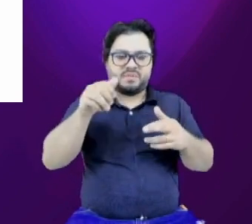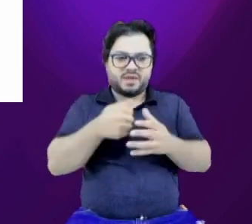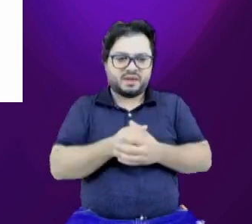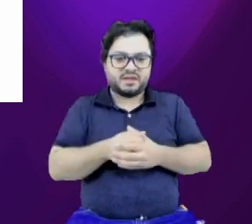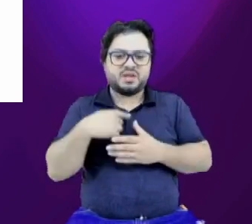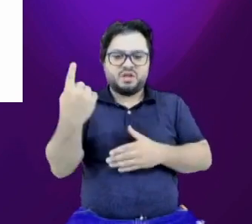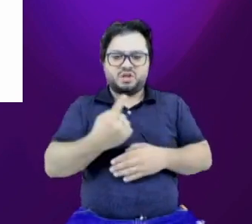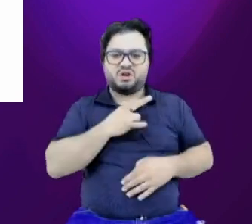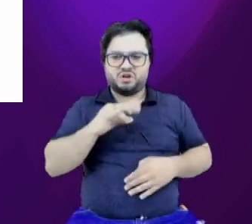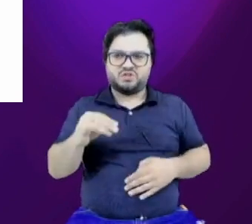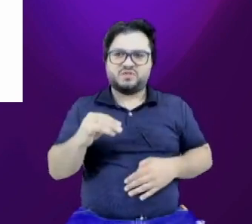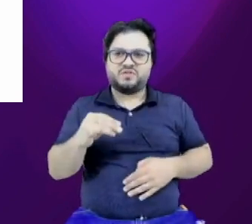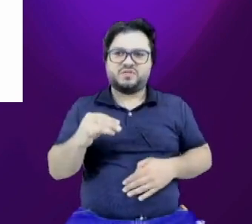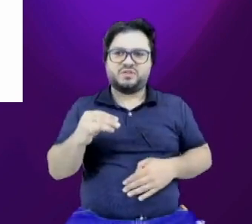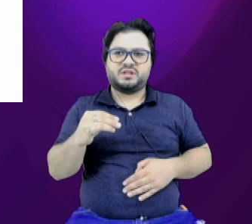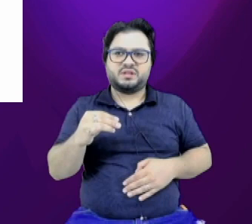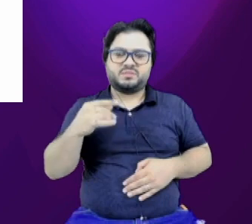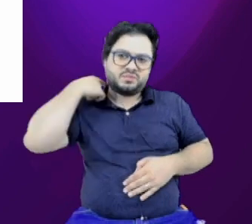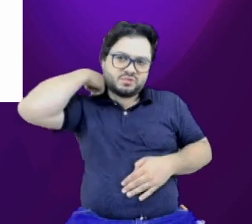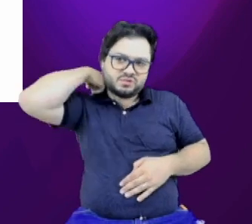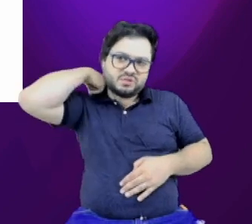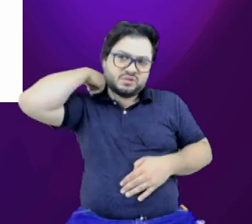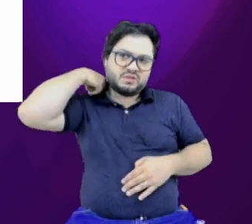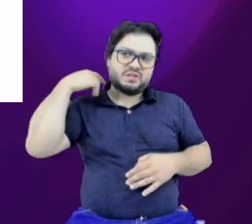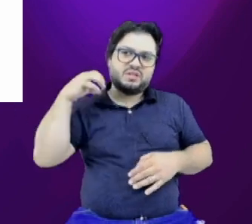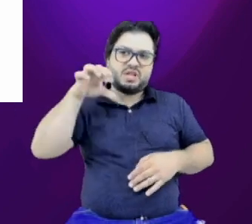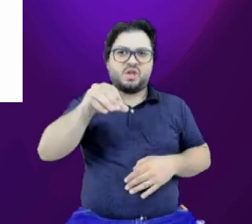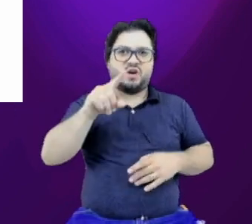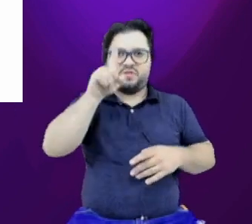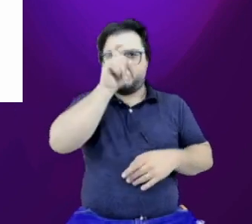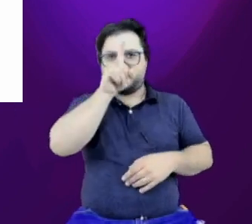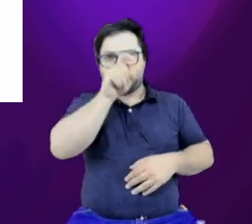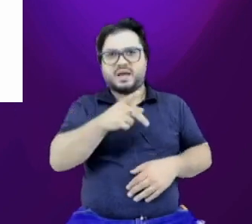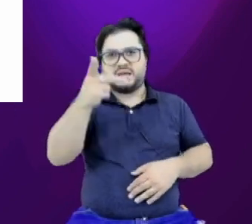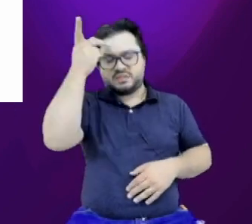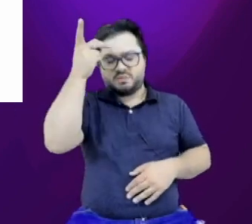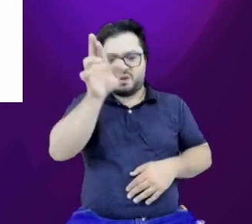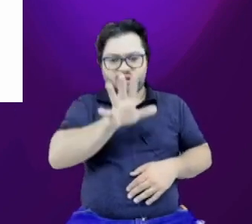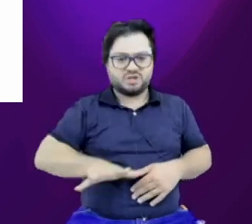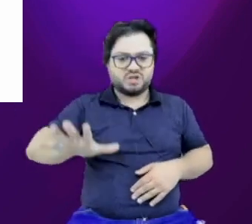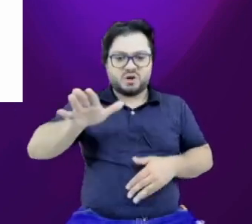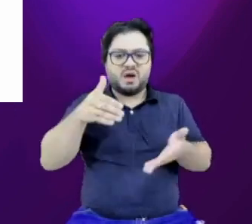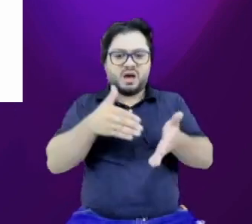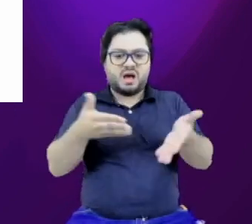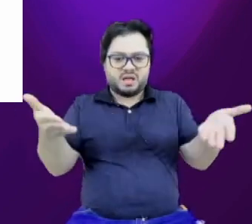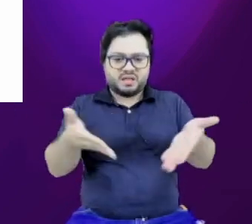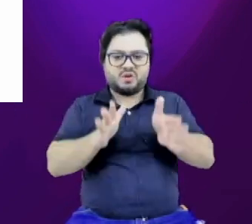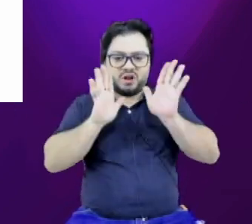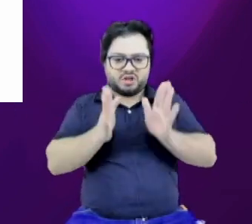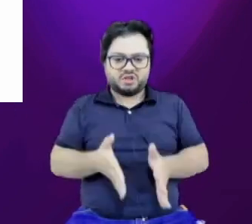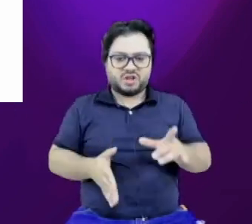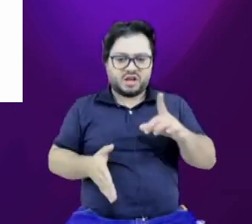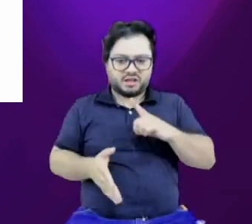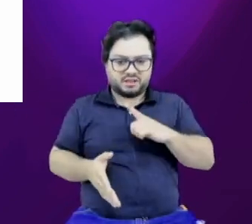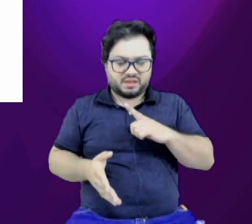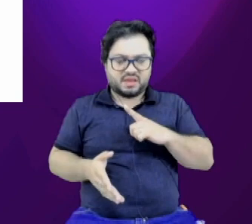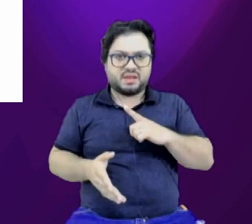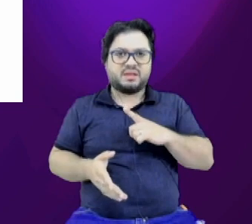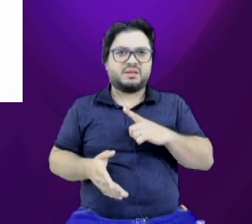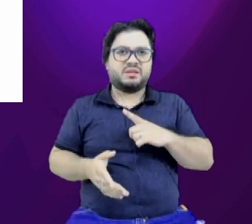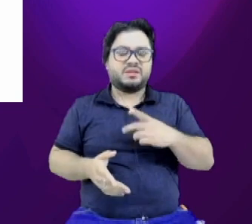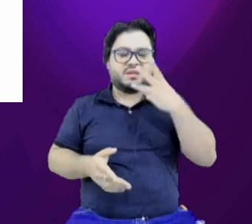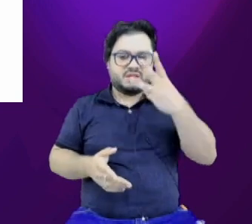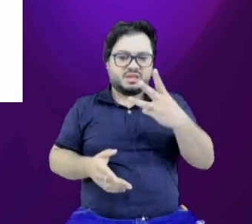Nós vamos internalizar 9 hospitais em São Paulo e região. Até o momento, nós já internalizamos